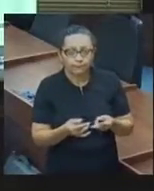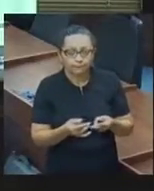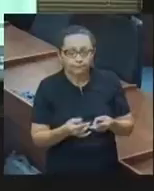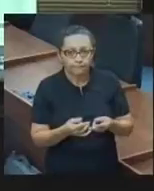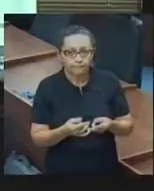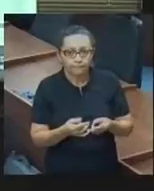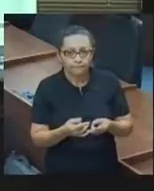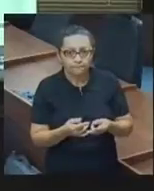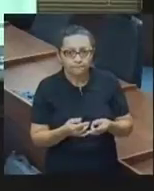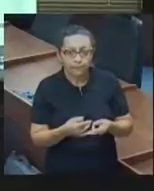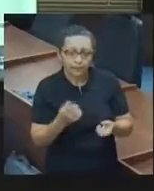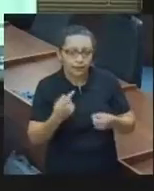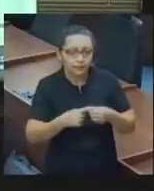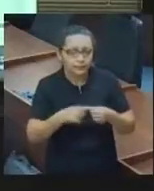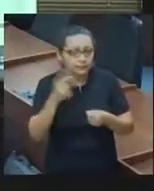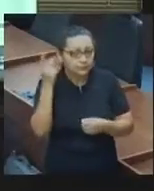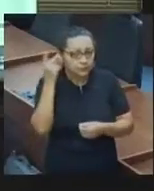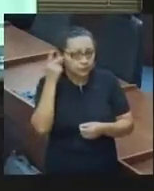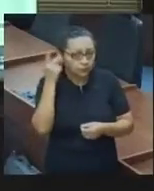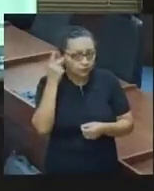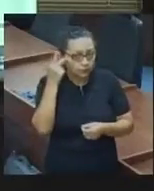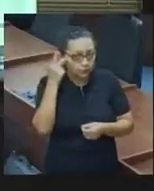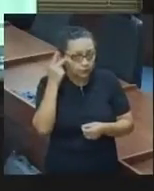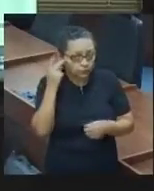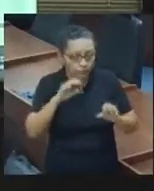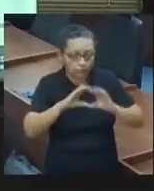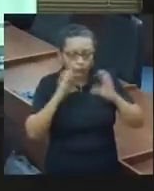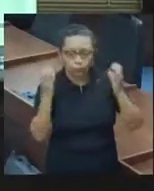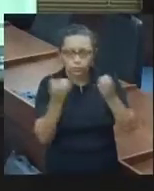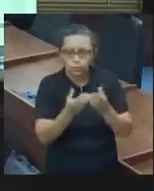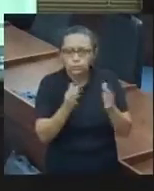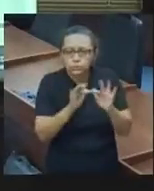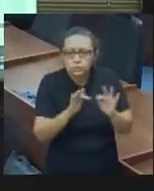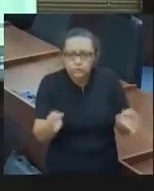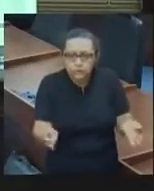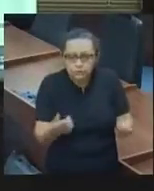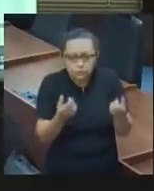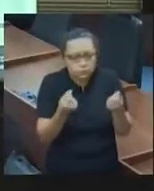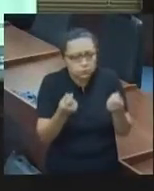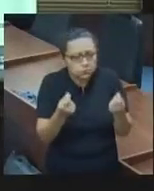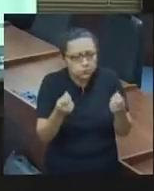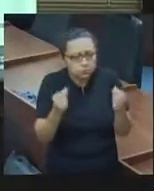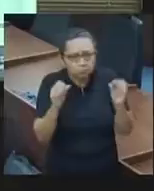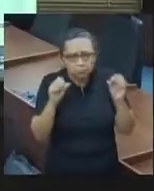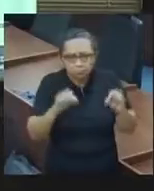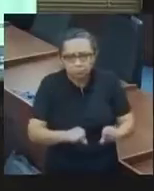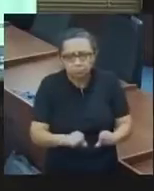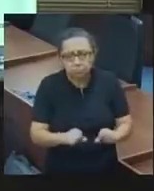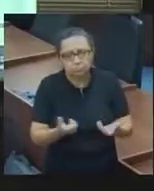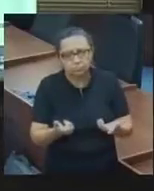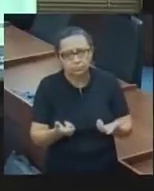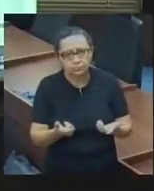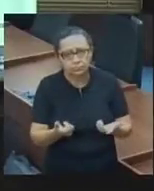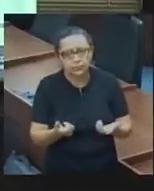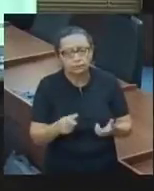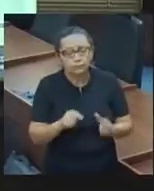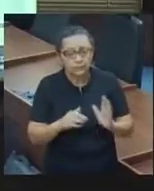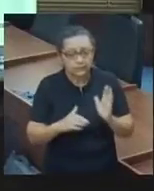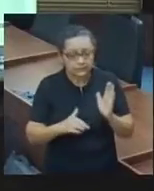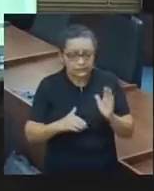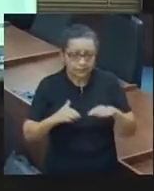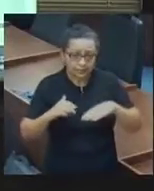são paulo sem dinheiro a classe baixa em que era uma escada